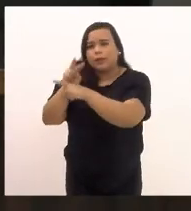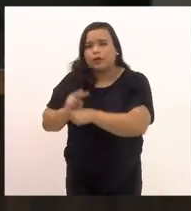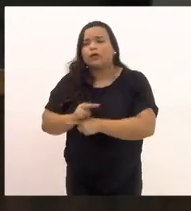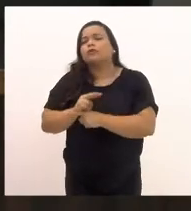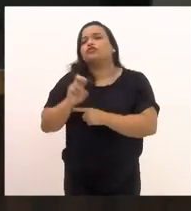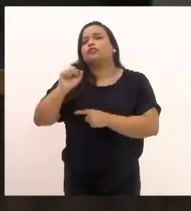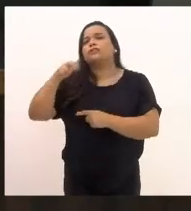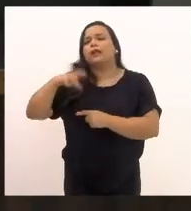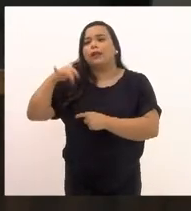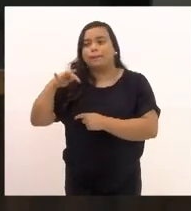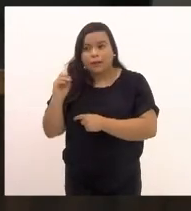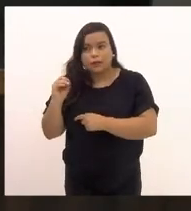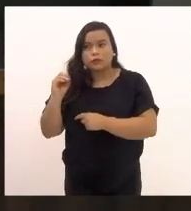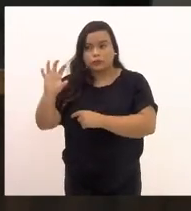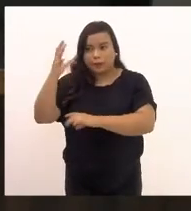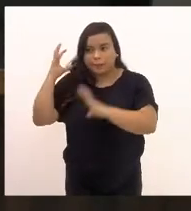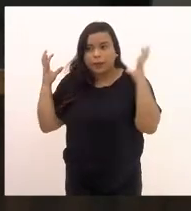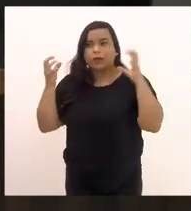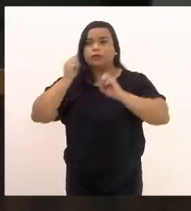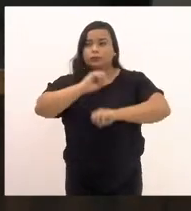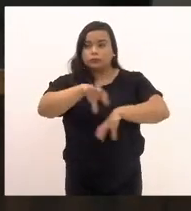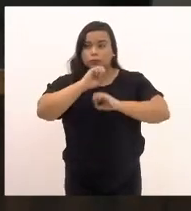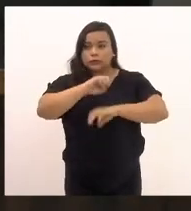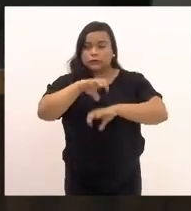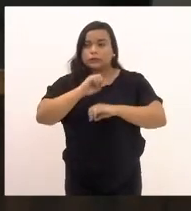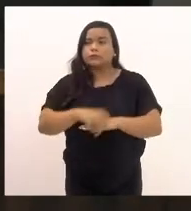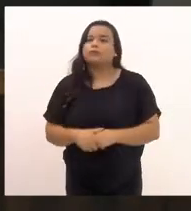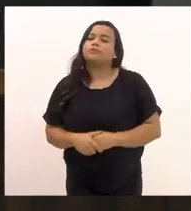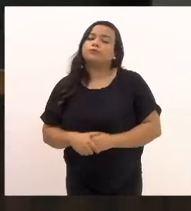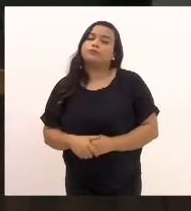Ambiental, Educação,